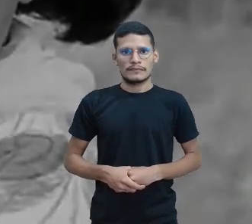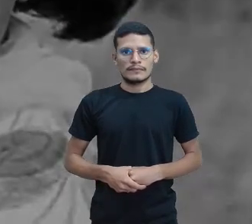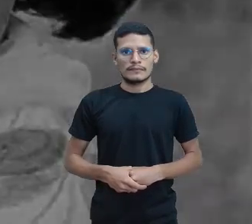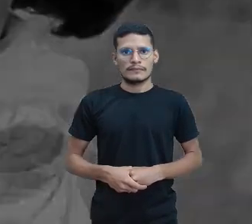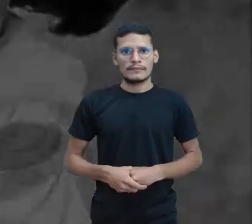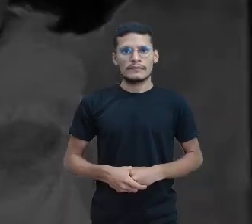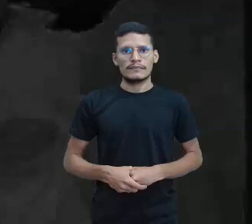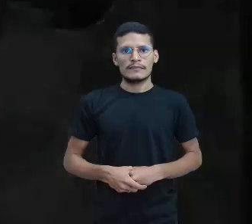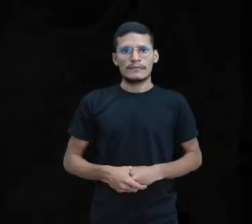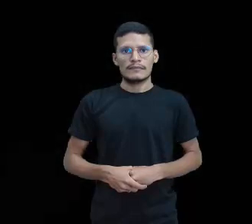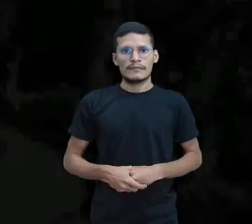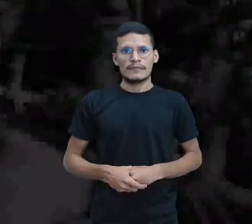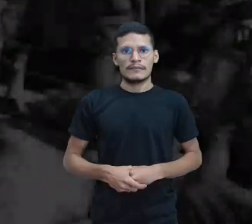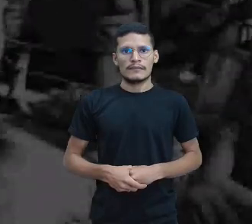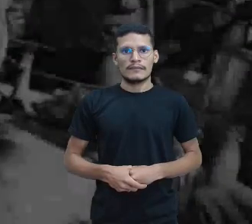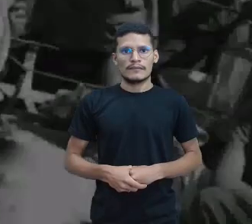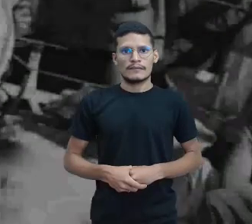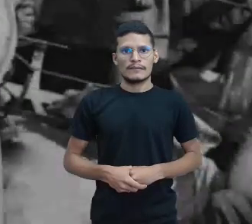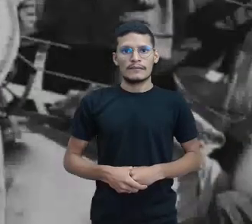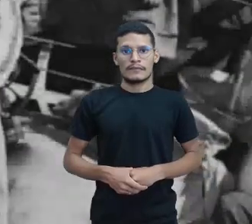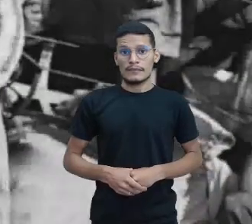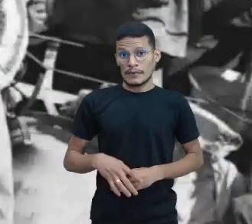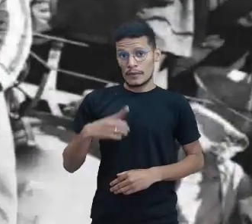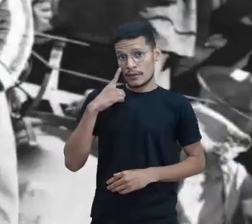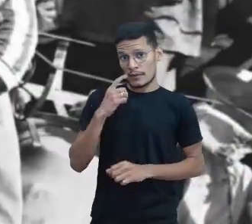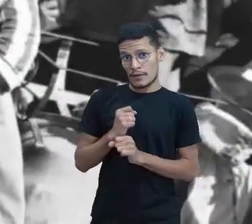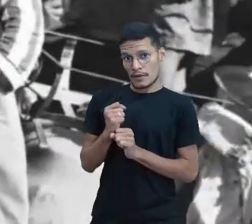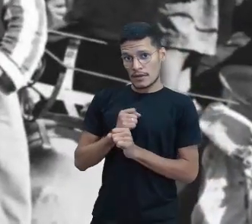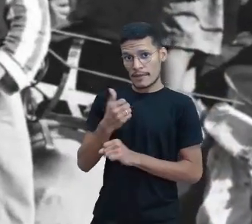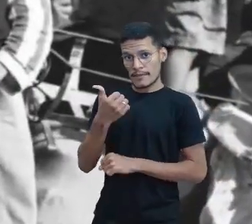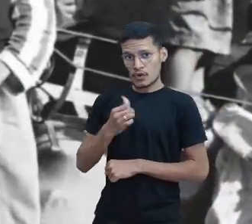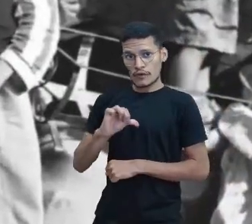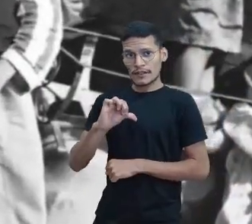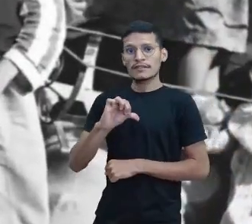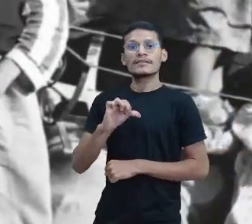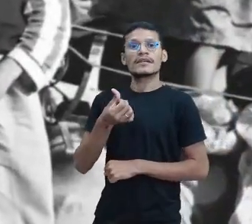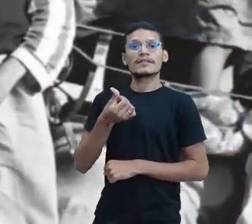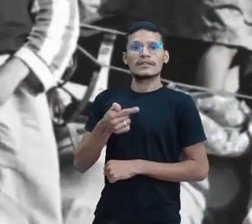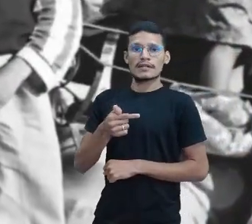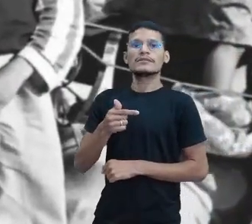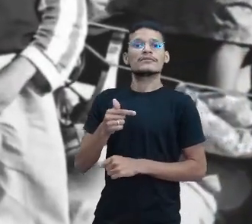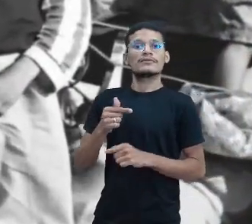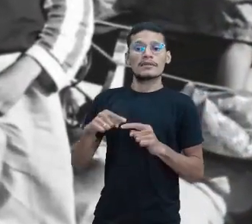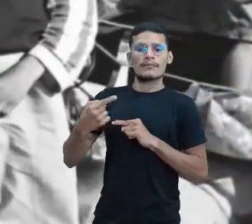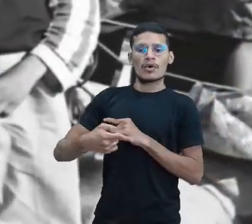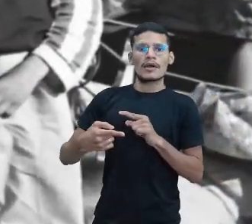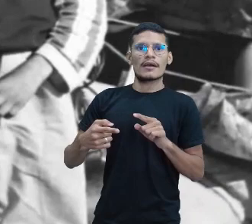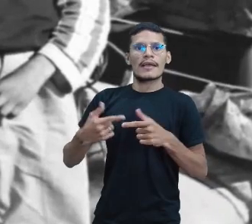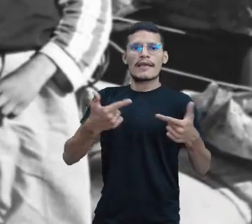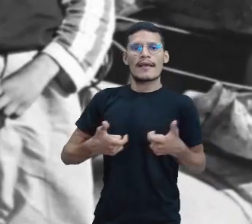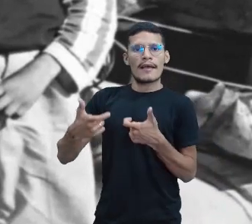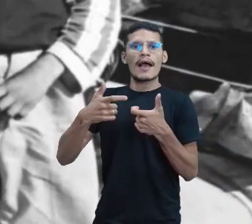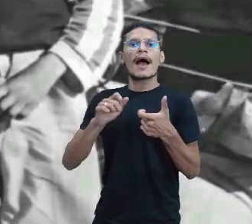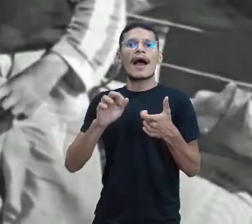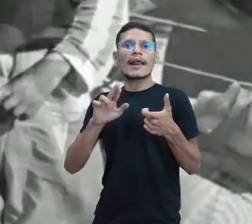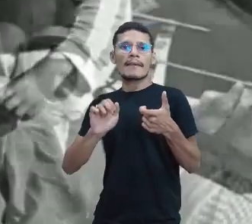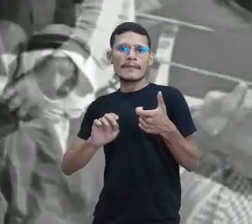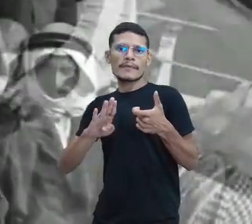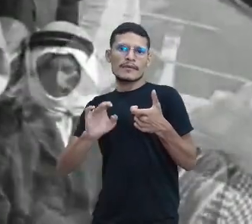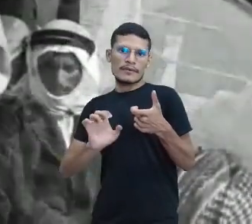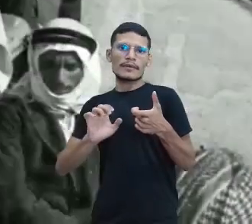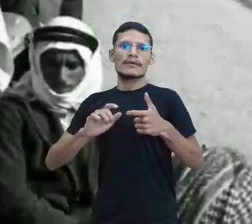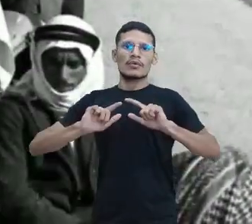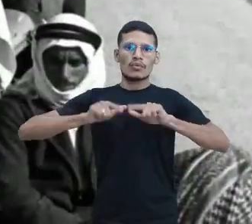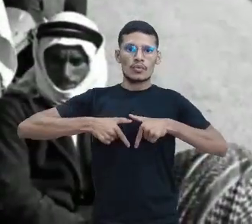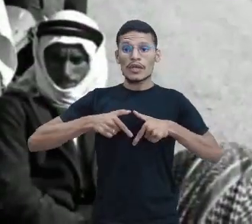até hoje. Em 1967, depois da Guerra Árabe-Israelense, Israel ocupou a faixa